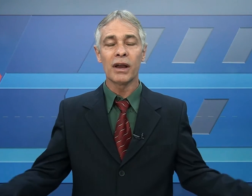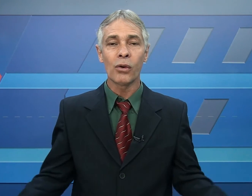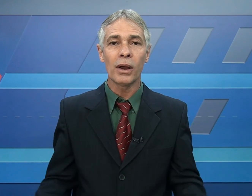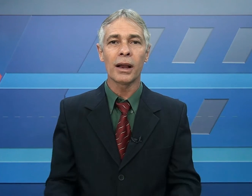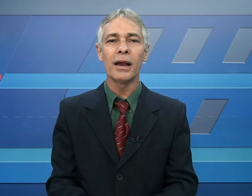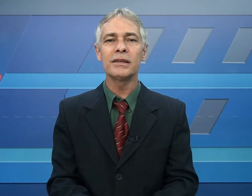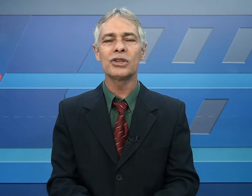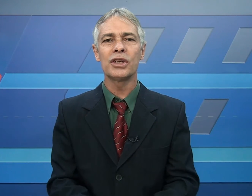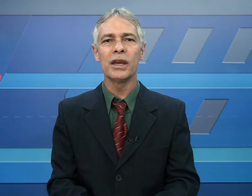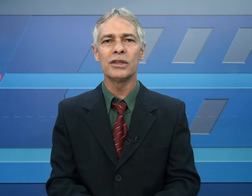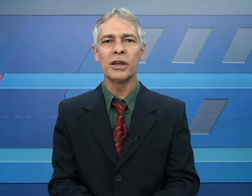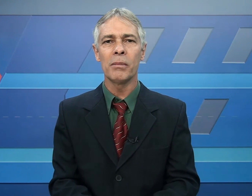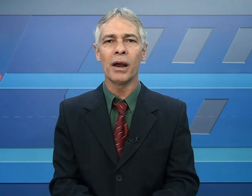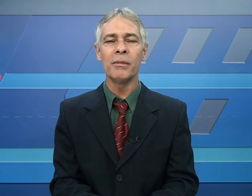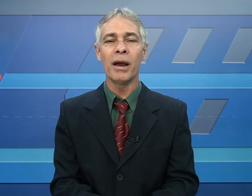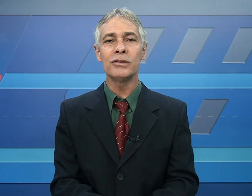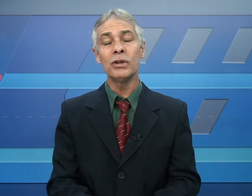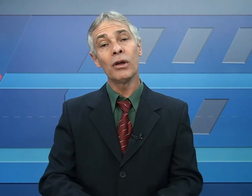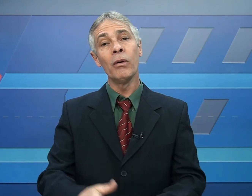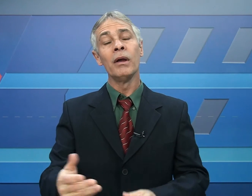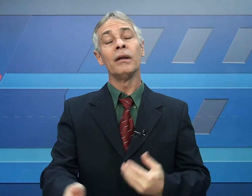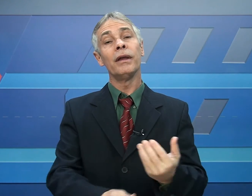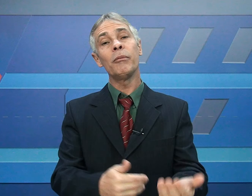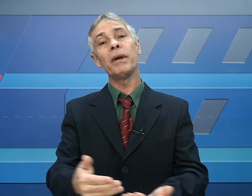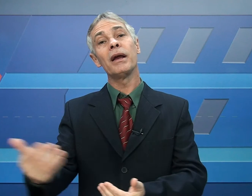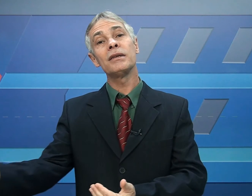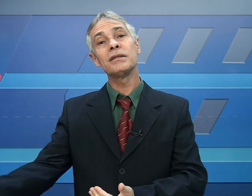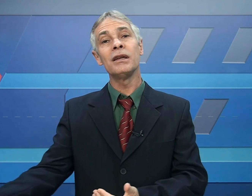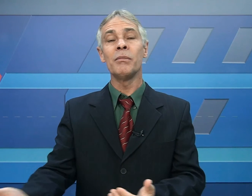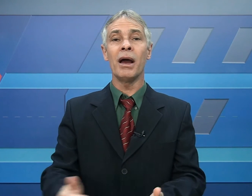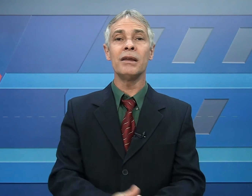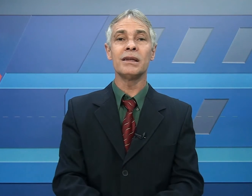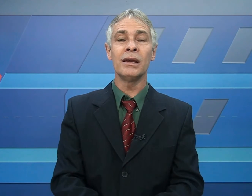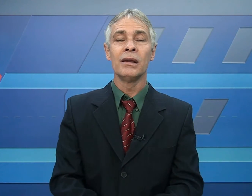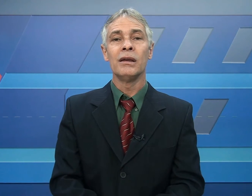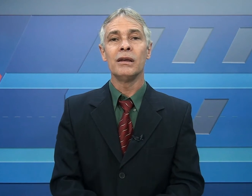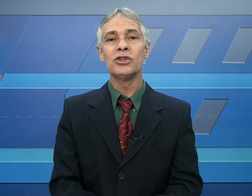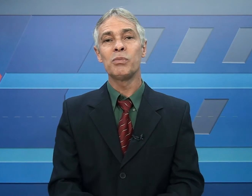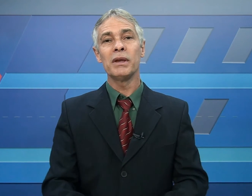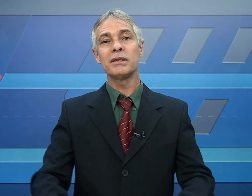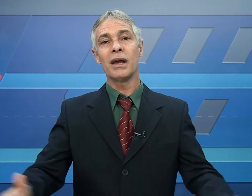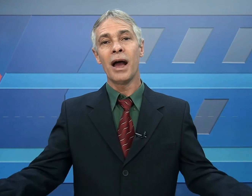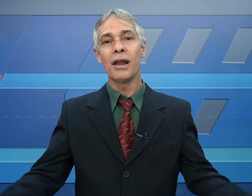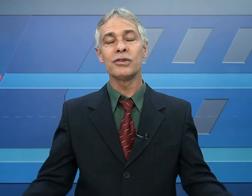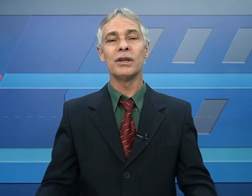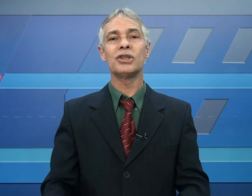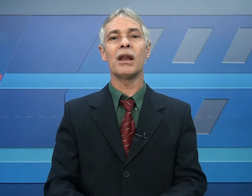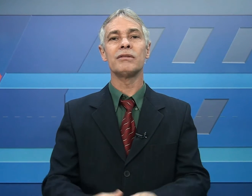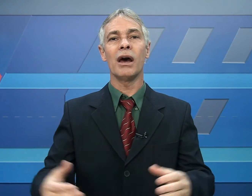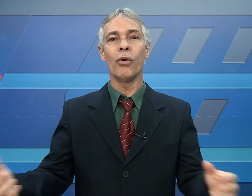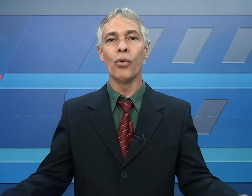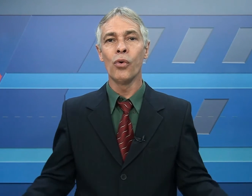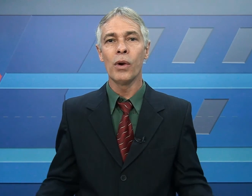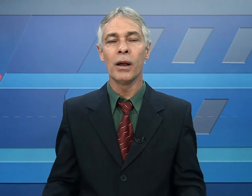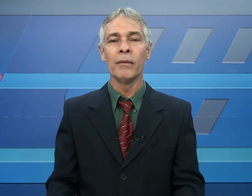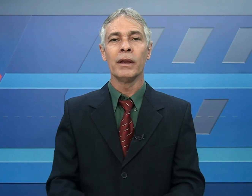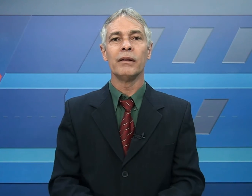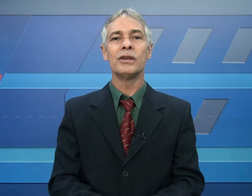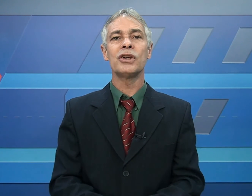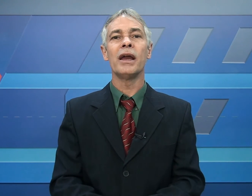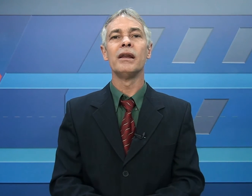você ficar com a casa cheia de animais, ou então ter que pegar esses animais, né, e dispensá-los, deixá-los na